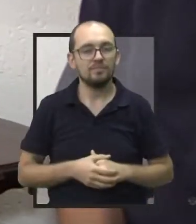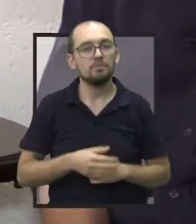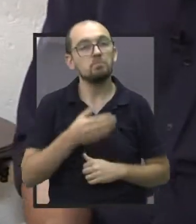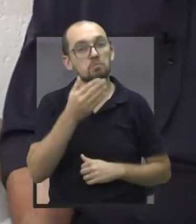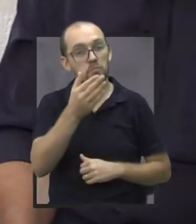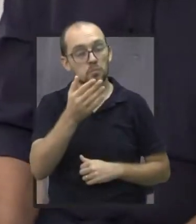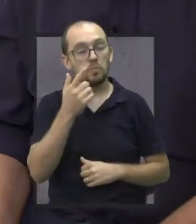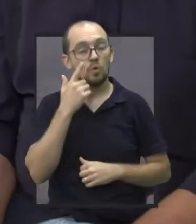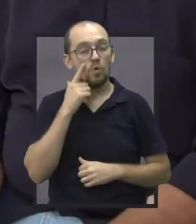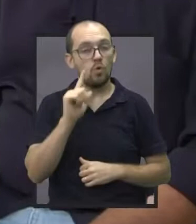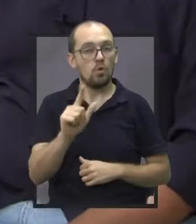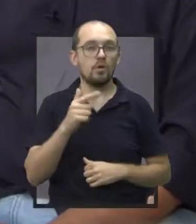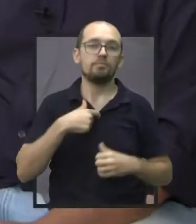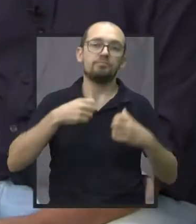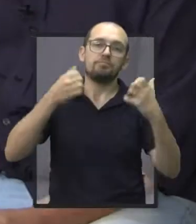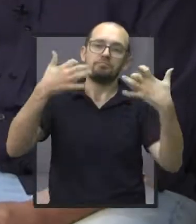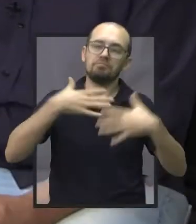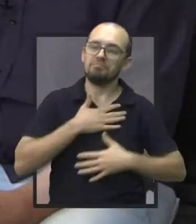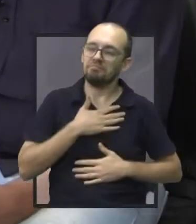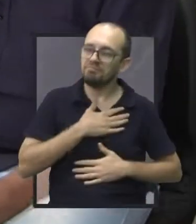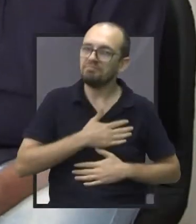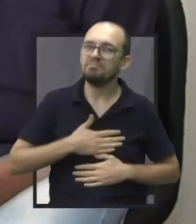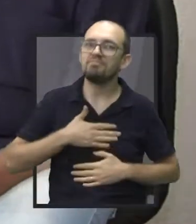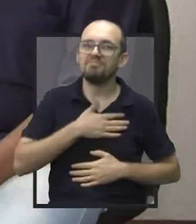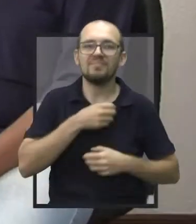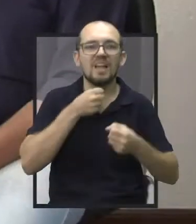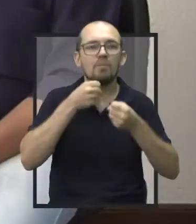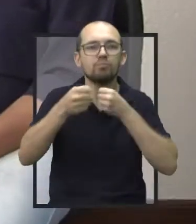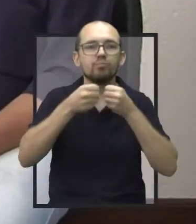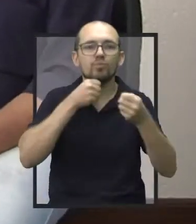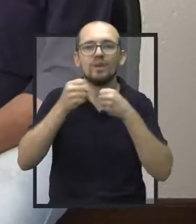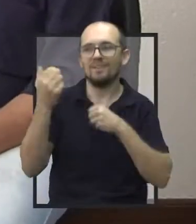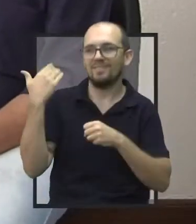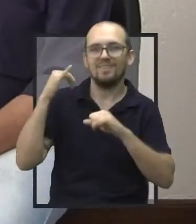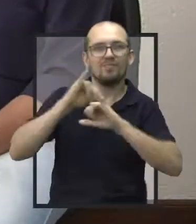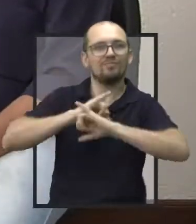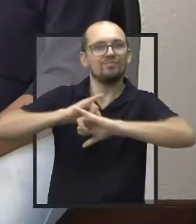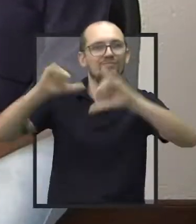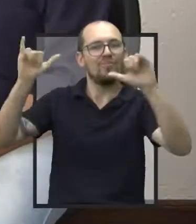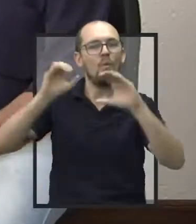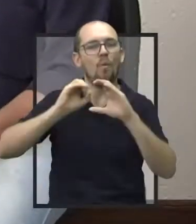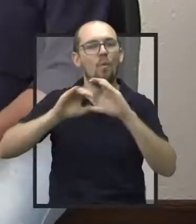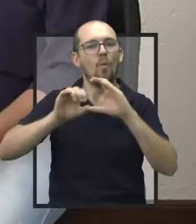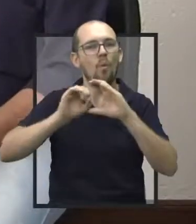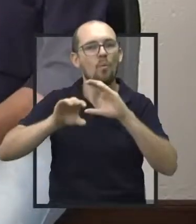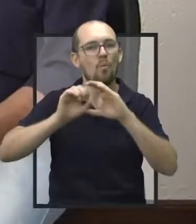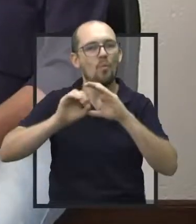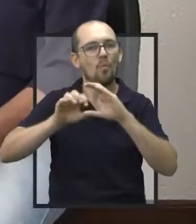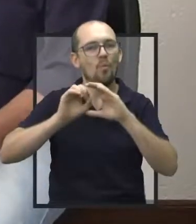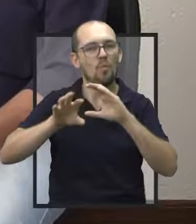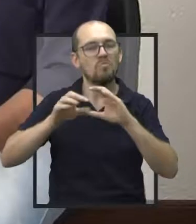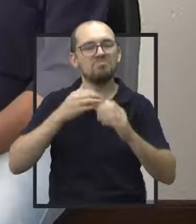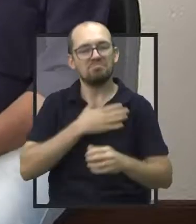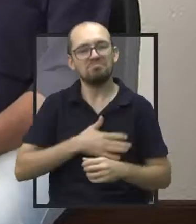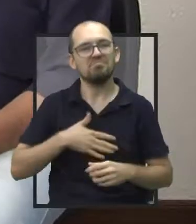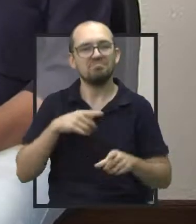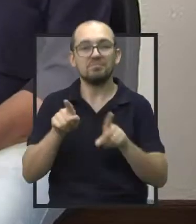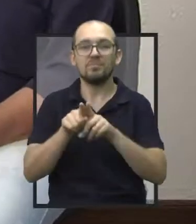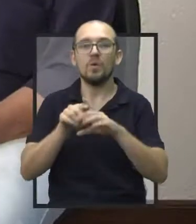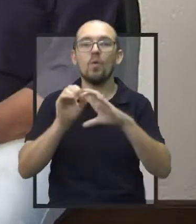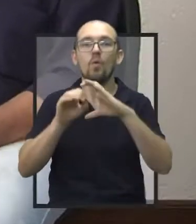falar com bastante satisfação a respeito dessa reportagem que saiu aí na tv globo inclusive a a globo